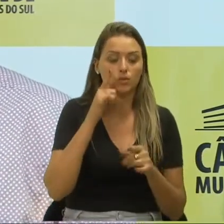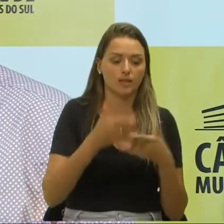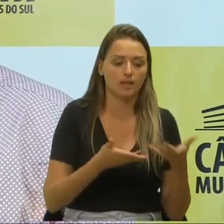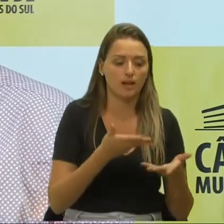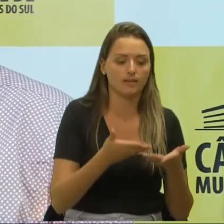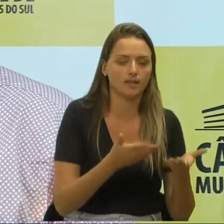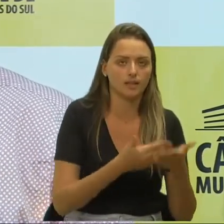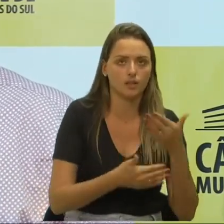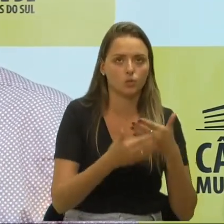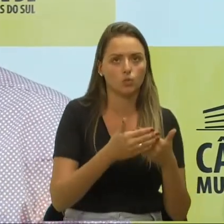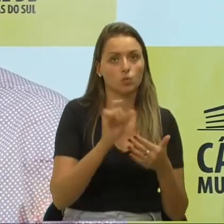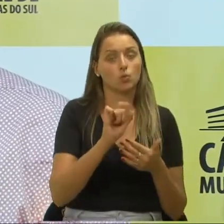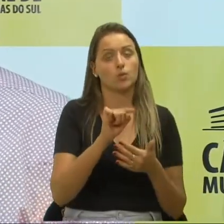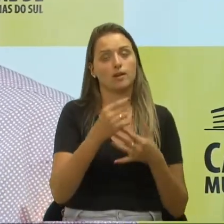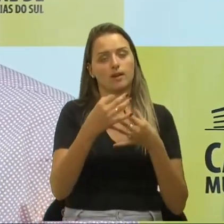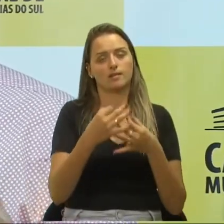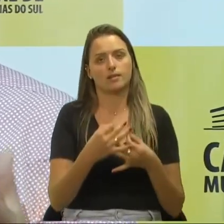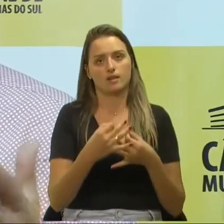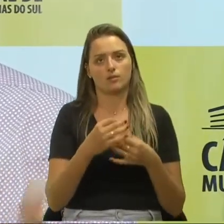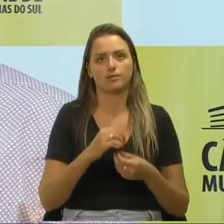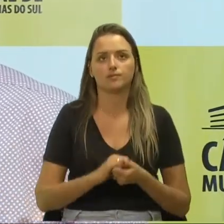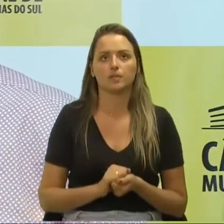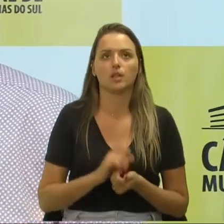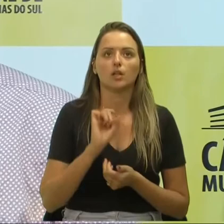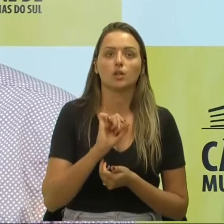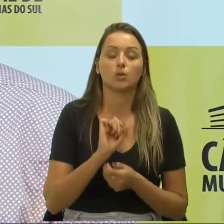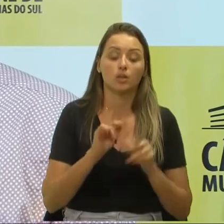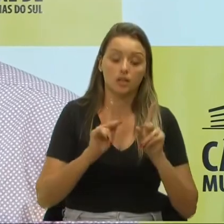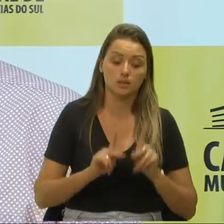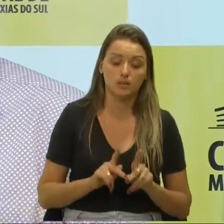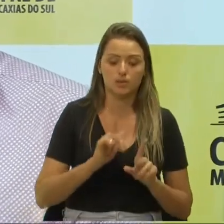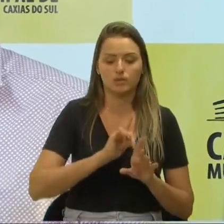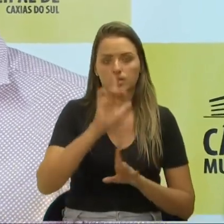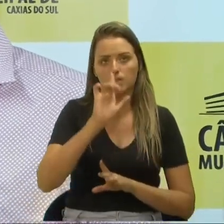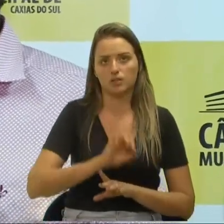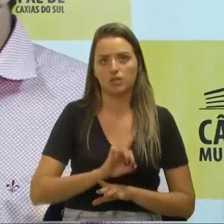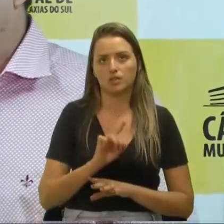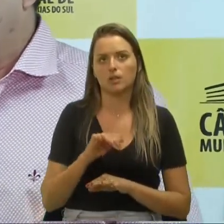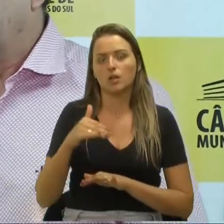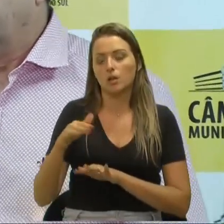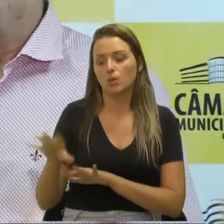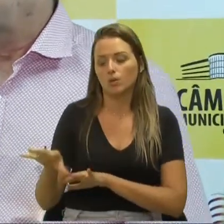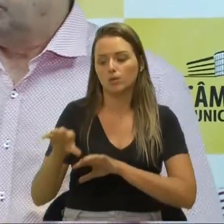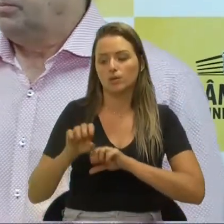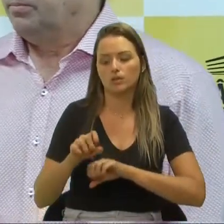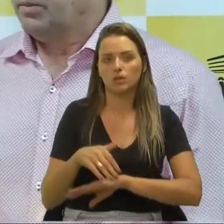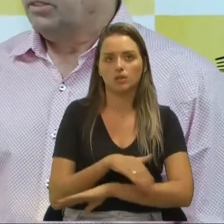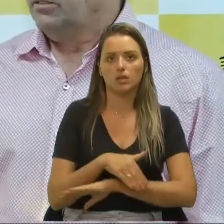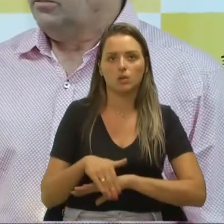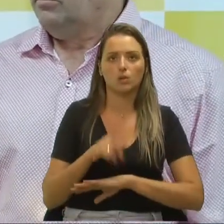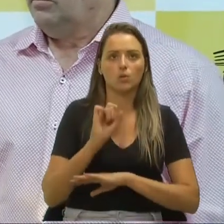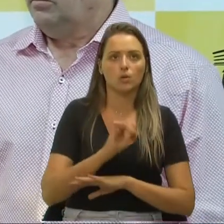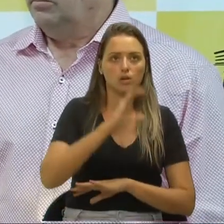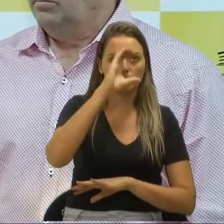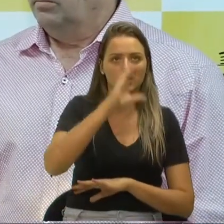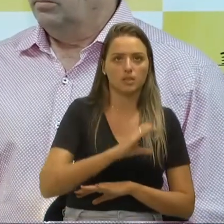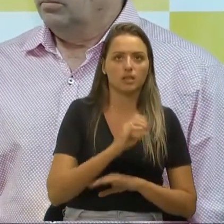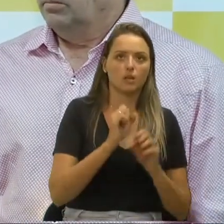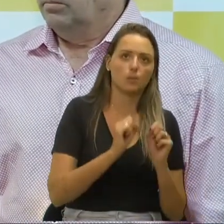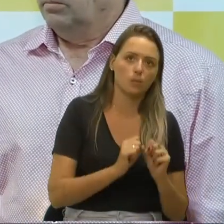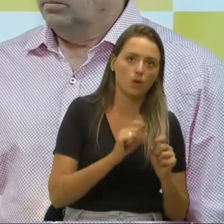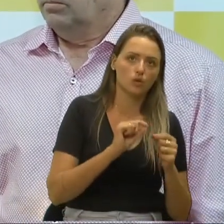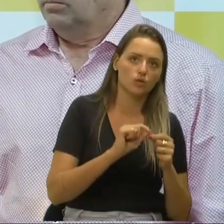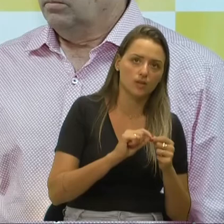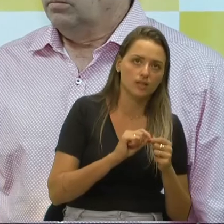com aquilo que seria a necessidade e o que o contribuinte teria direito. Ao adotar uma rua, o que, que o cidadão, a entidade vai poder